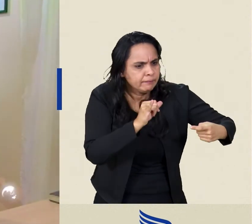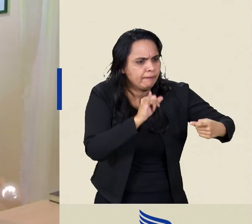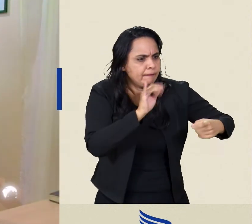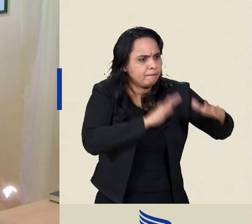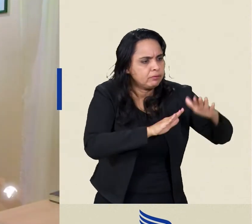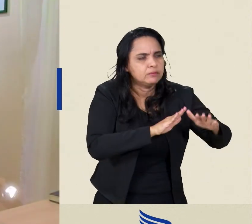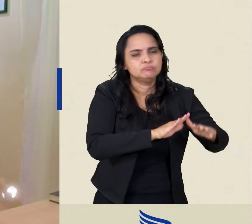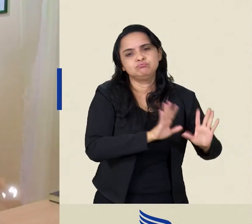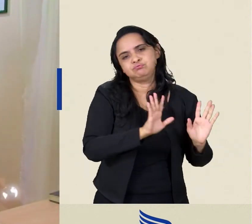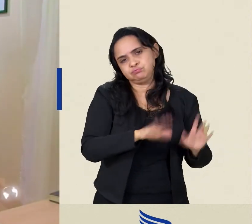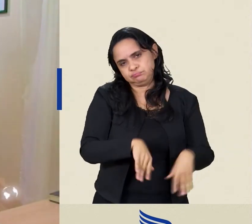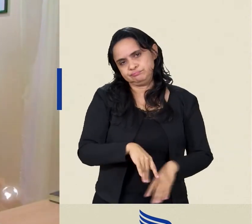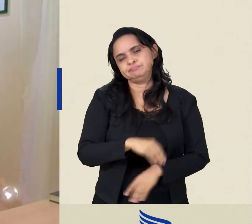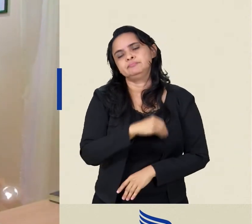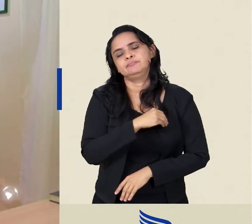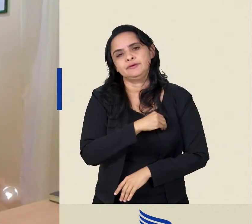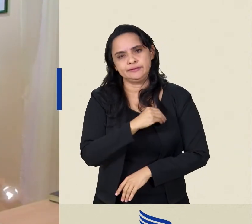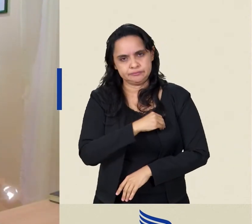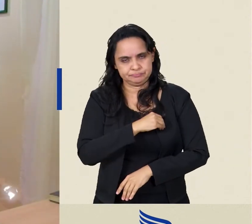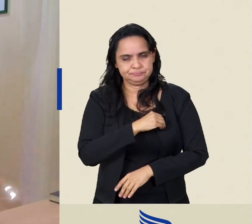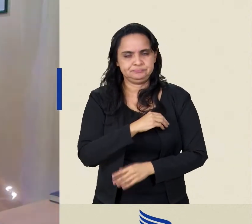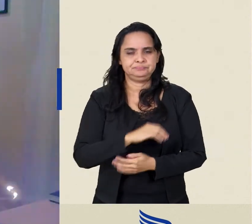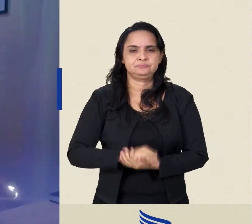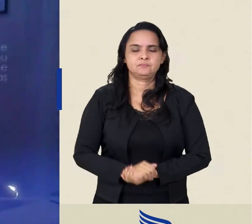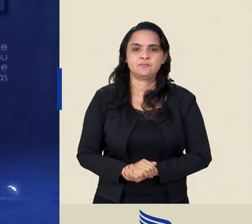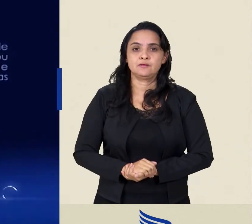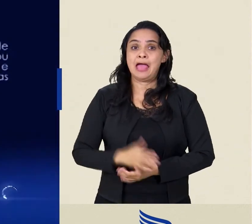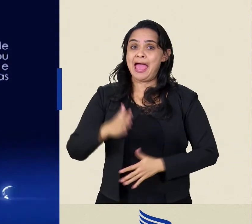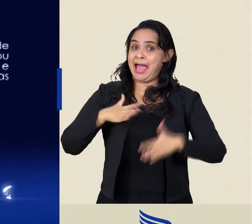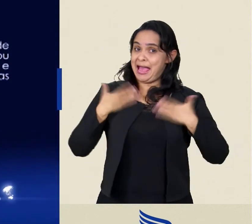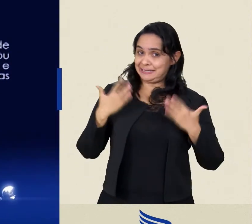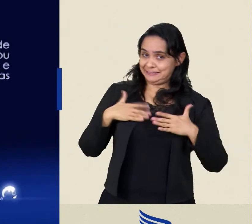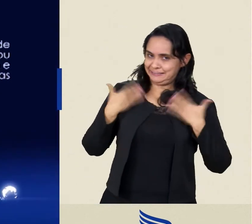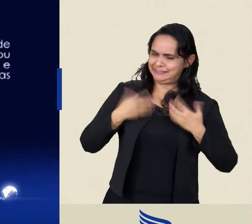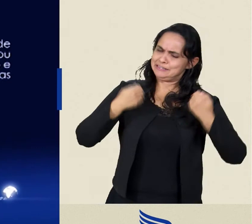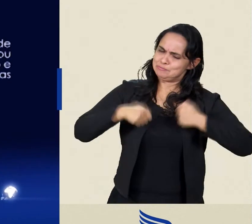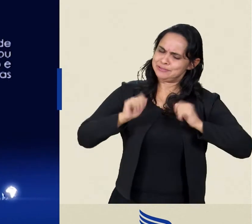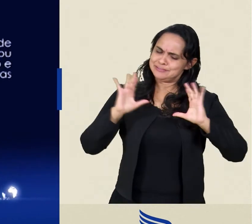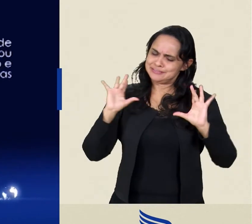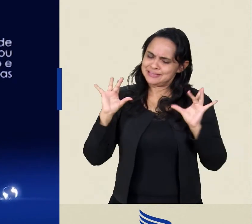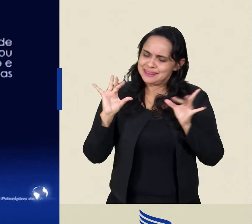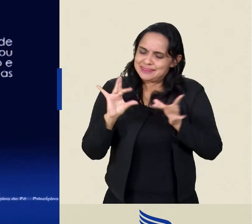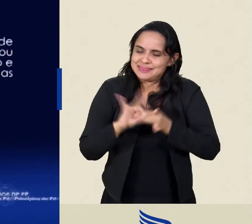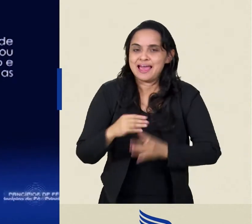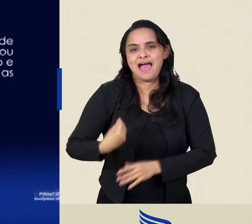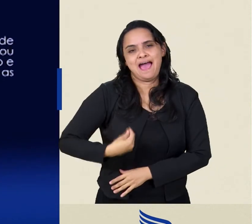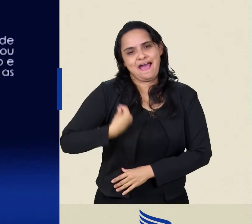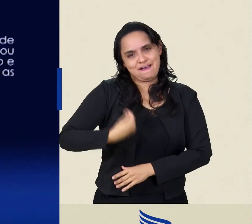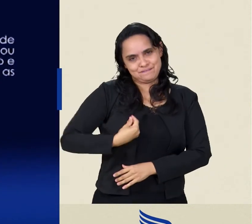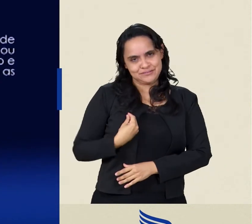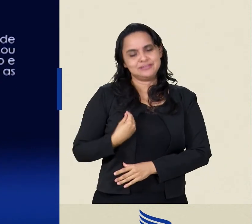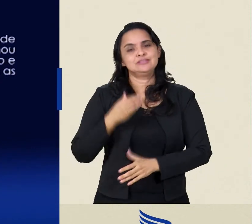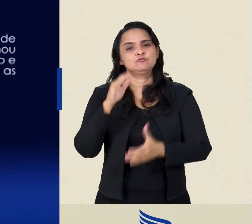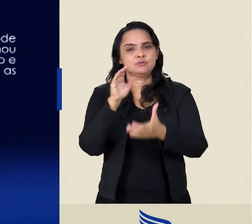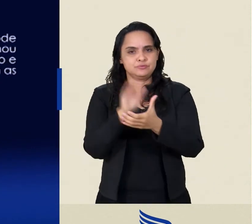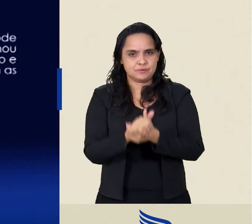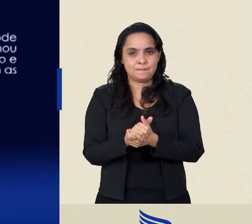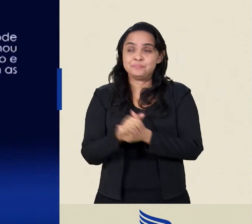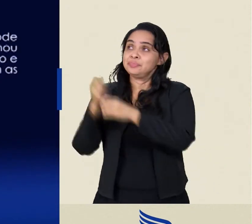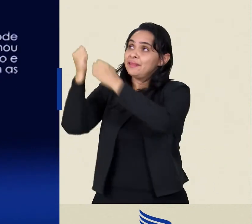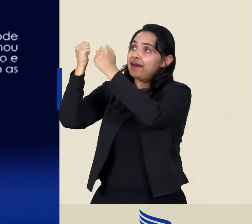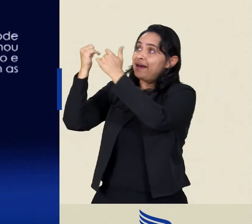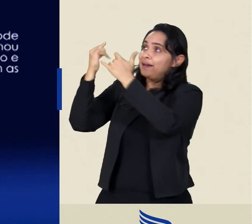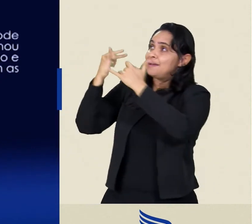deve caracterizar a nossa vida conjugal. A graça de Cristo, e ela somente, pode tornar